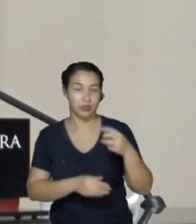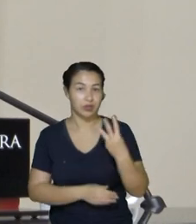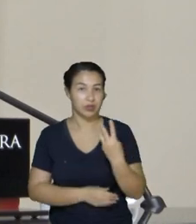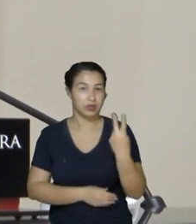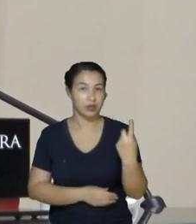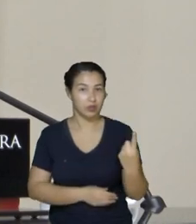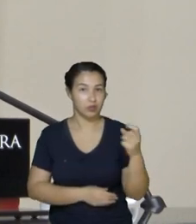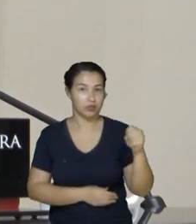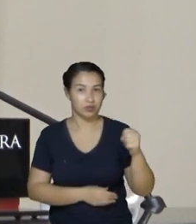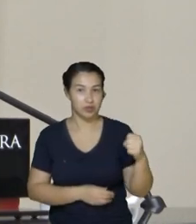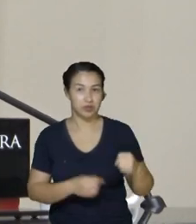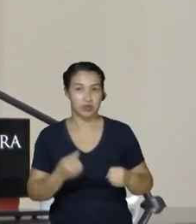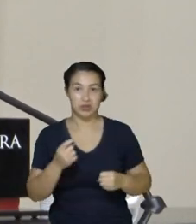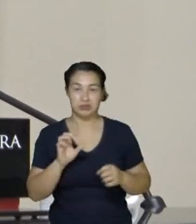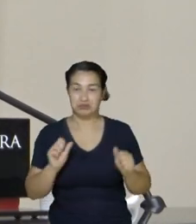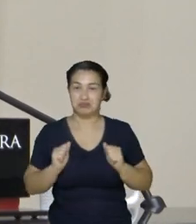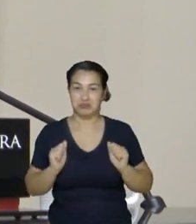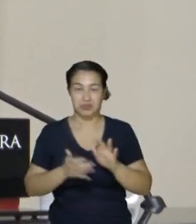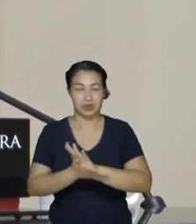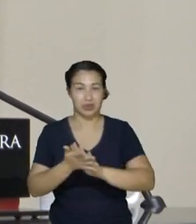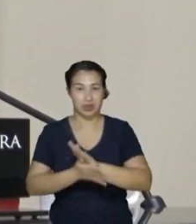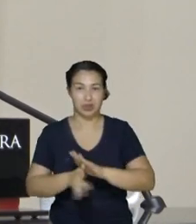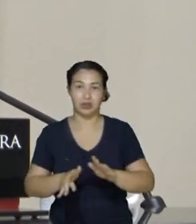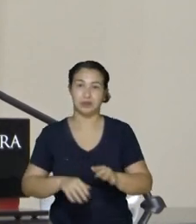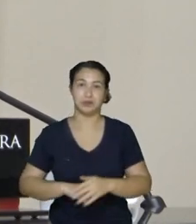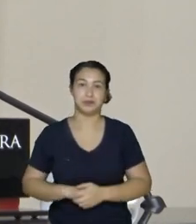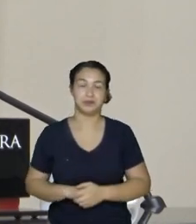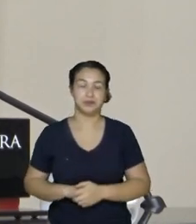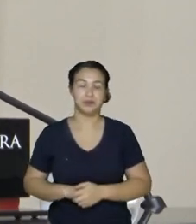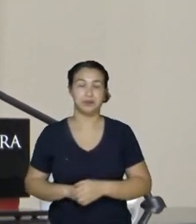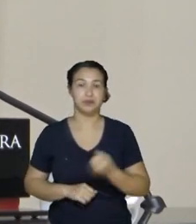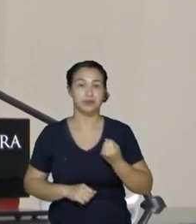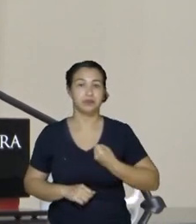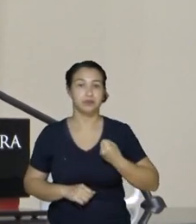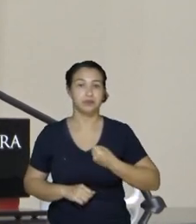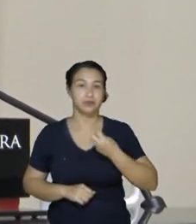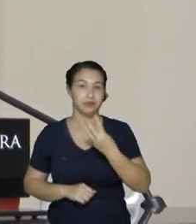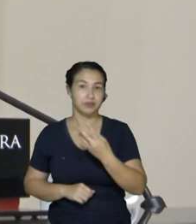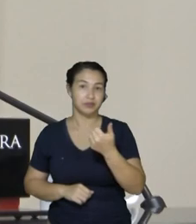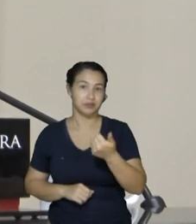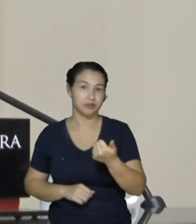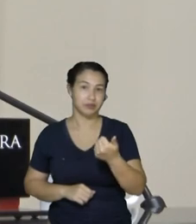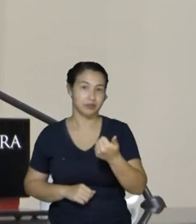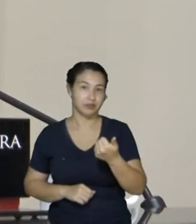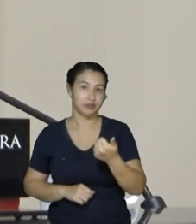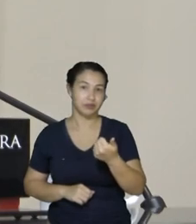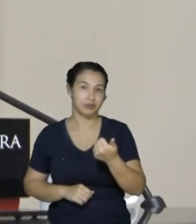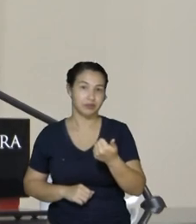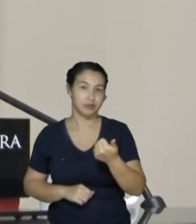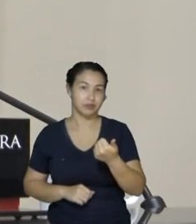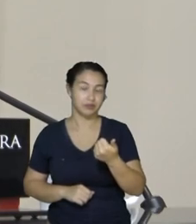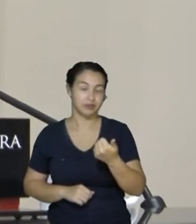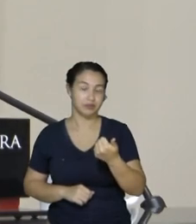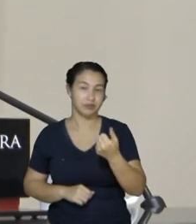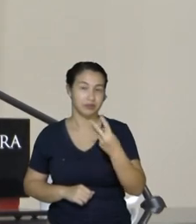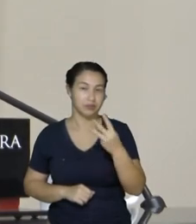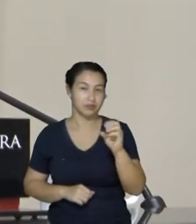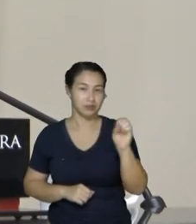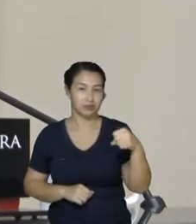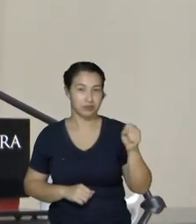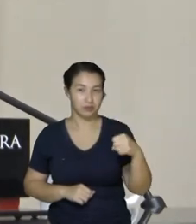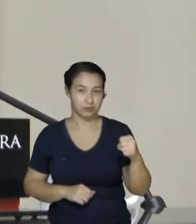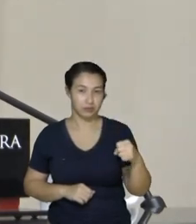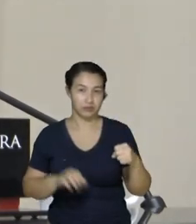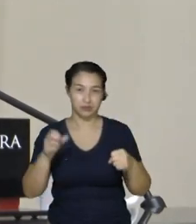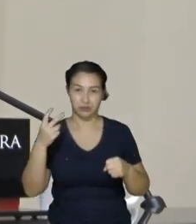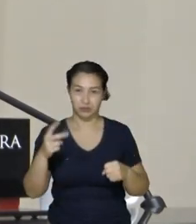nenhum voto contrário ou abstenção. Número 31/2022 com a seguinte votação: 30 votos sim, 2 votos